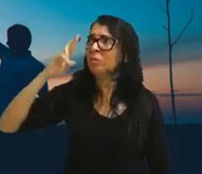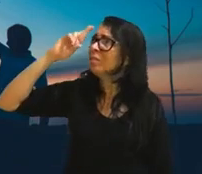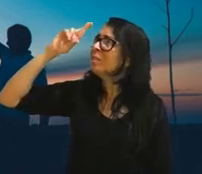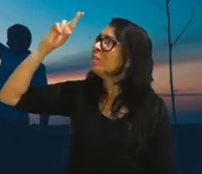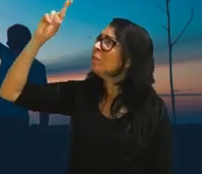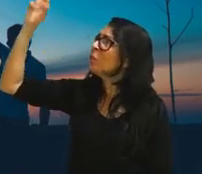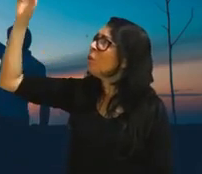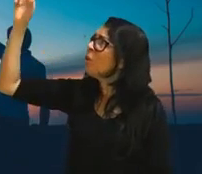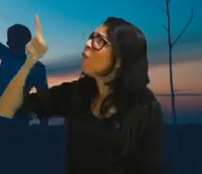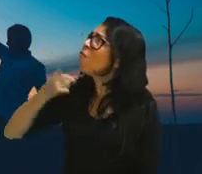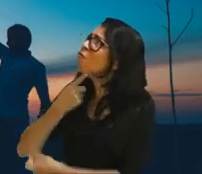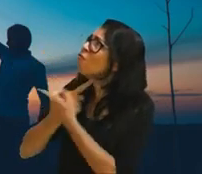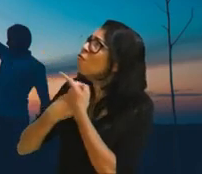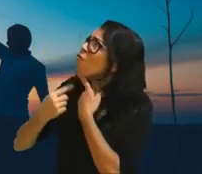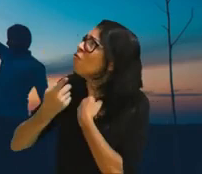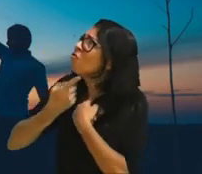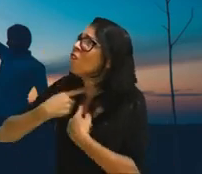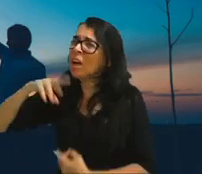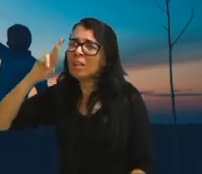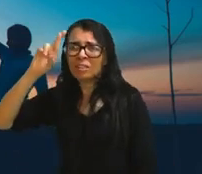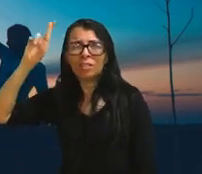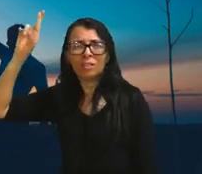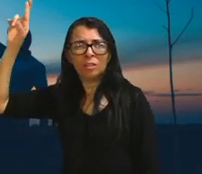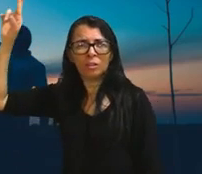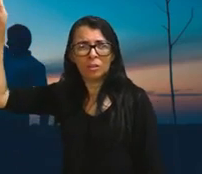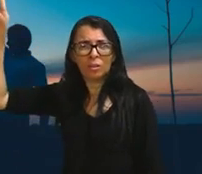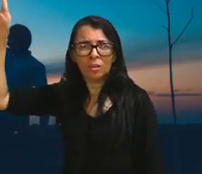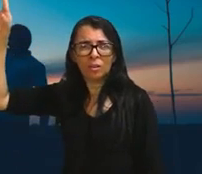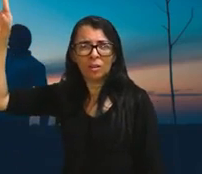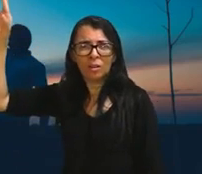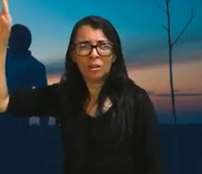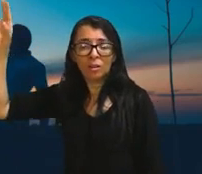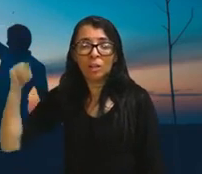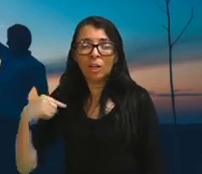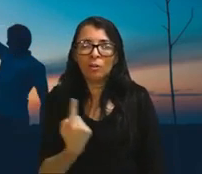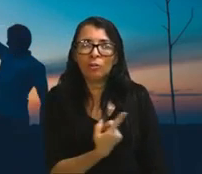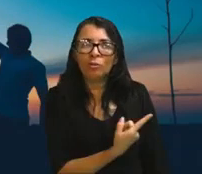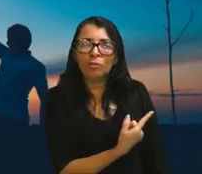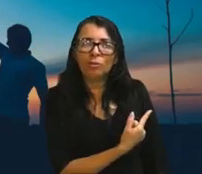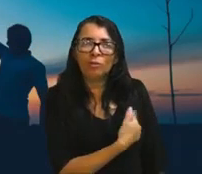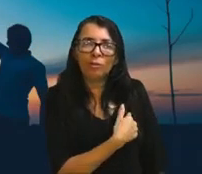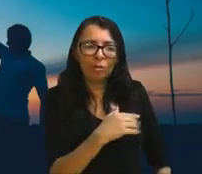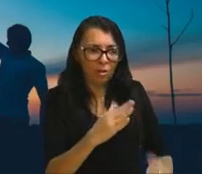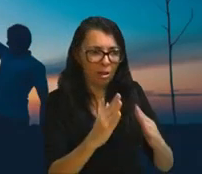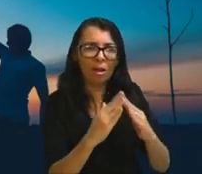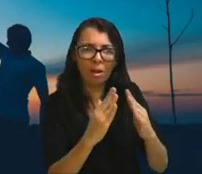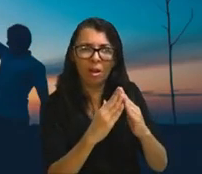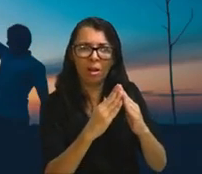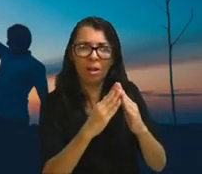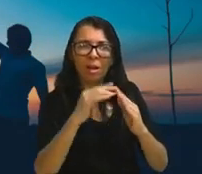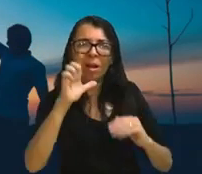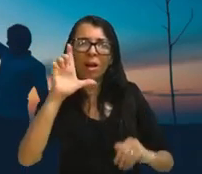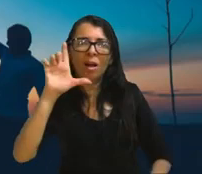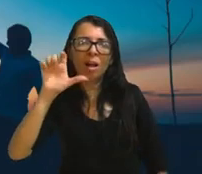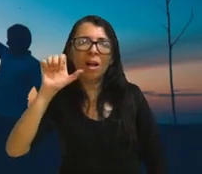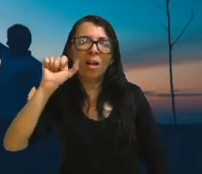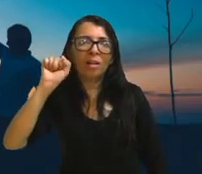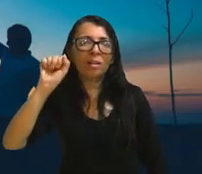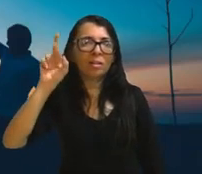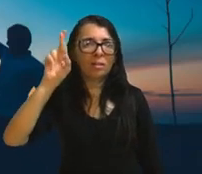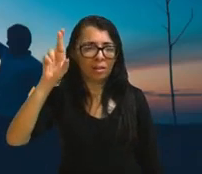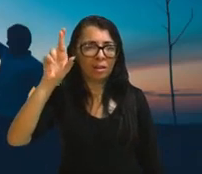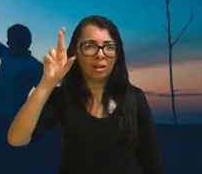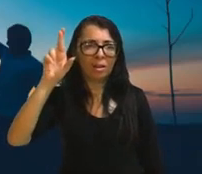tenhamos um lar edificado através dele e não através das nossas próprias vontades. Que os nossos